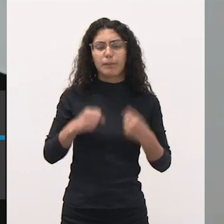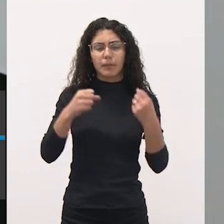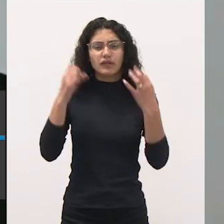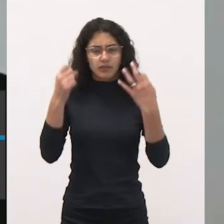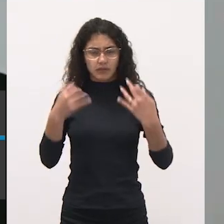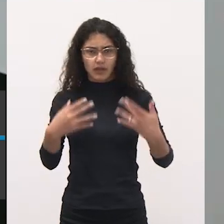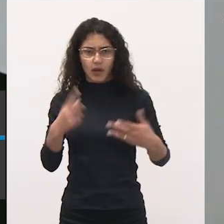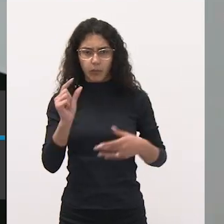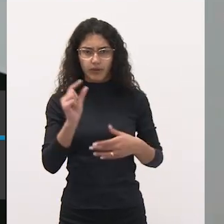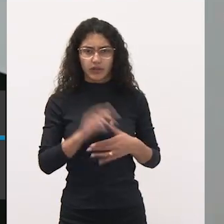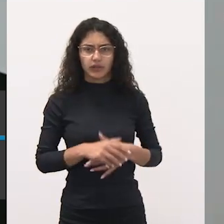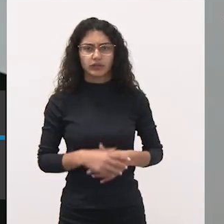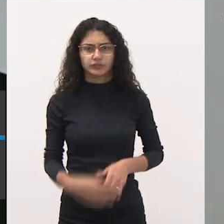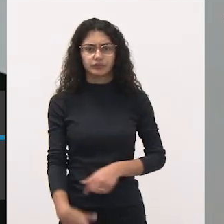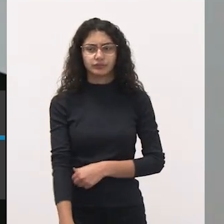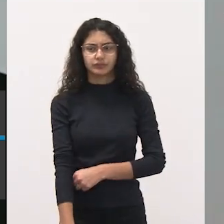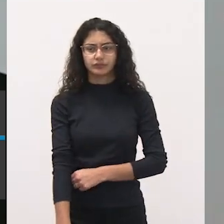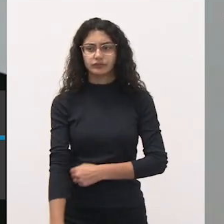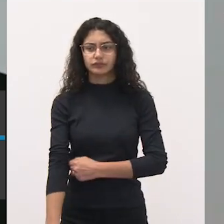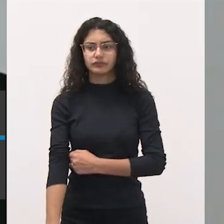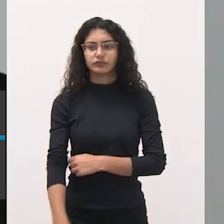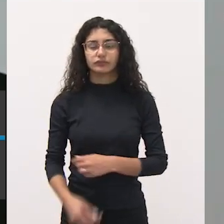doutora?